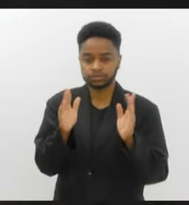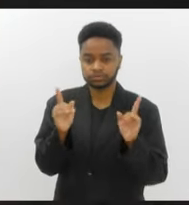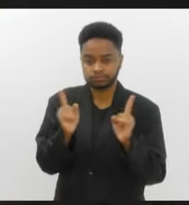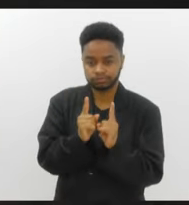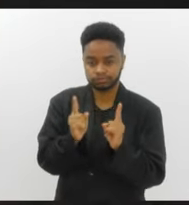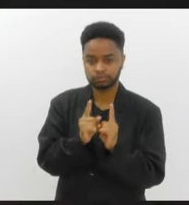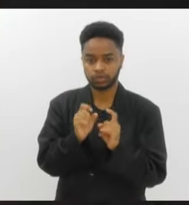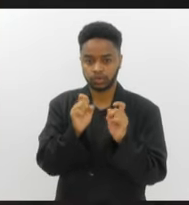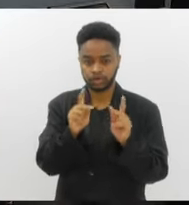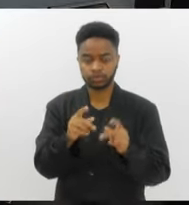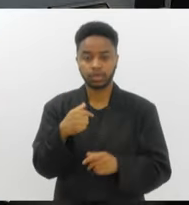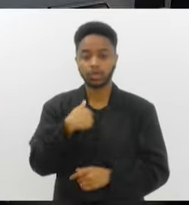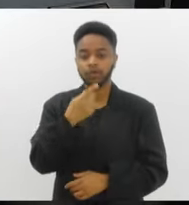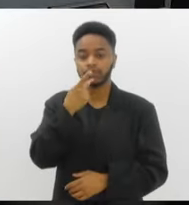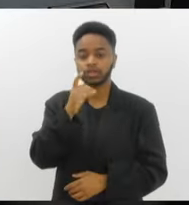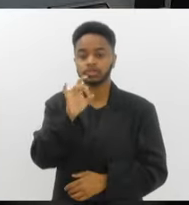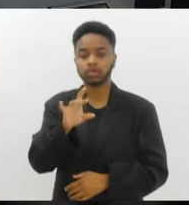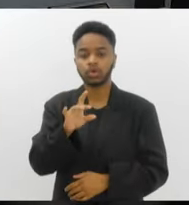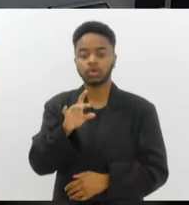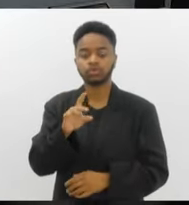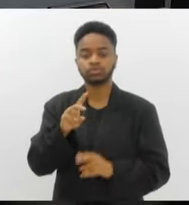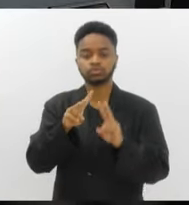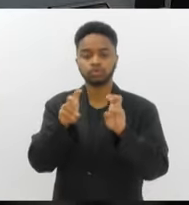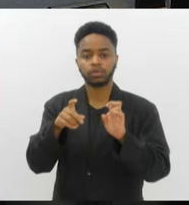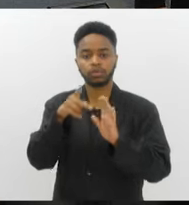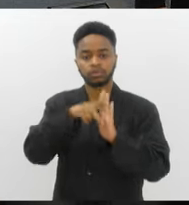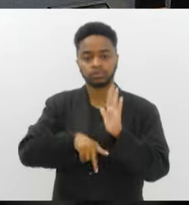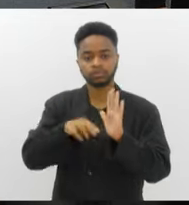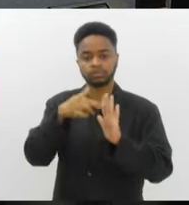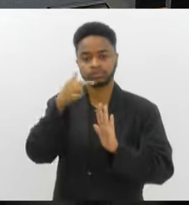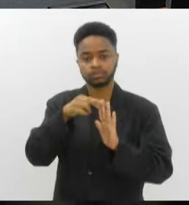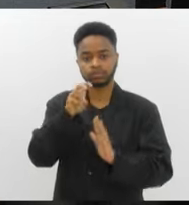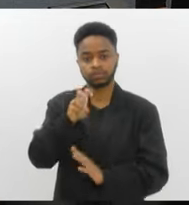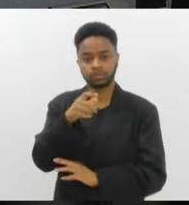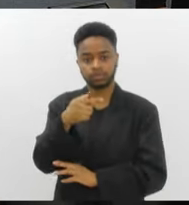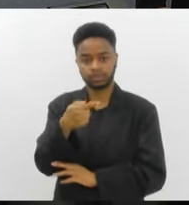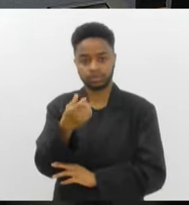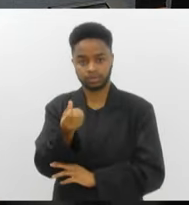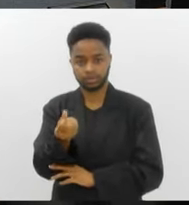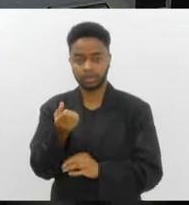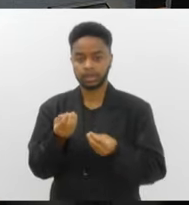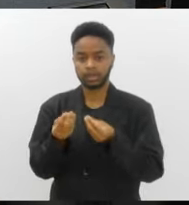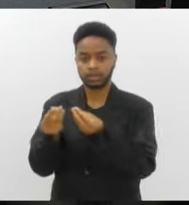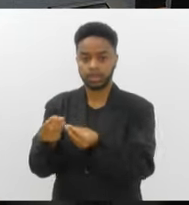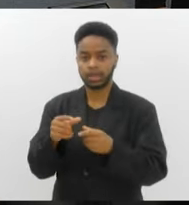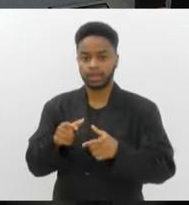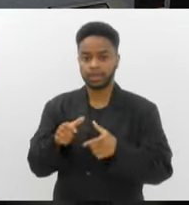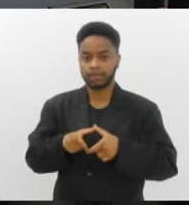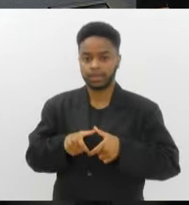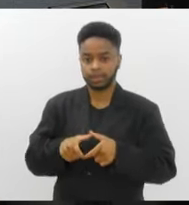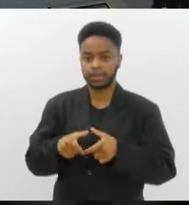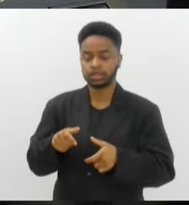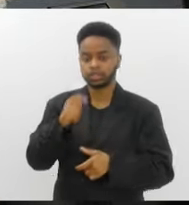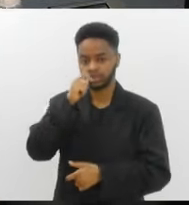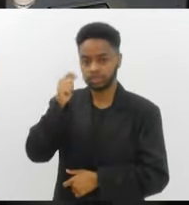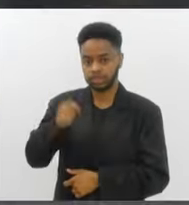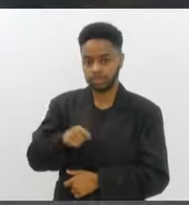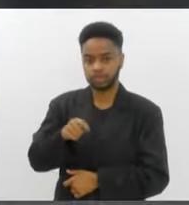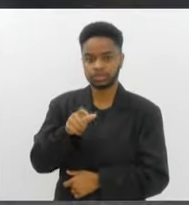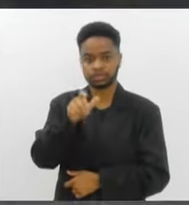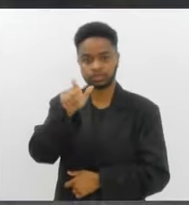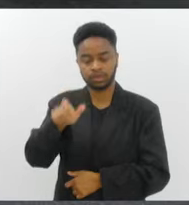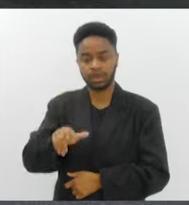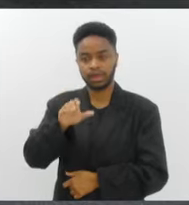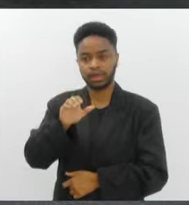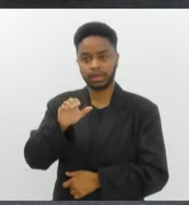né? Presidenta, só para falar sobre o meu projeto de resolução 576, que concede a medalha Tiradentes ao Casimiro, que eu